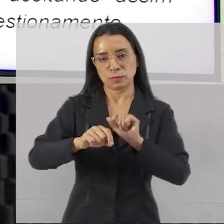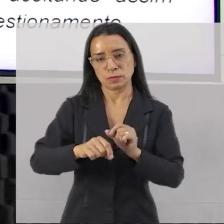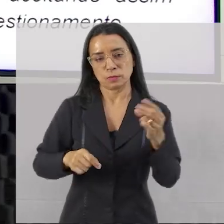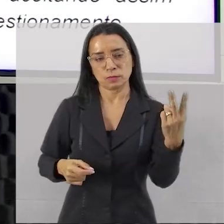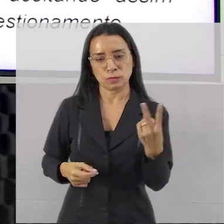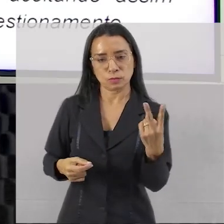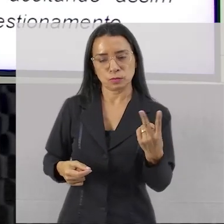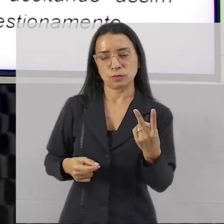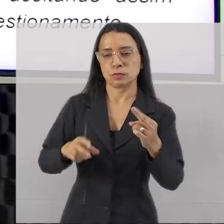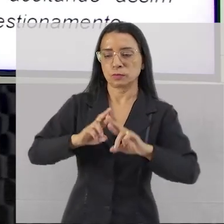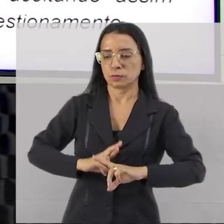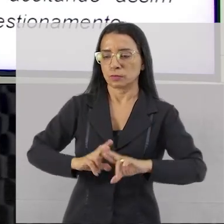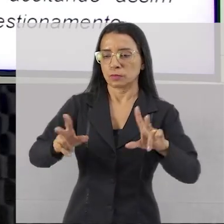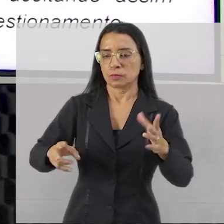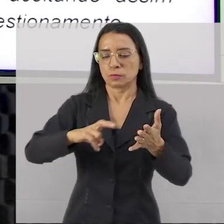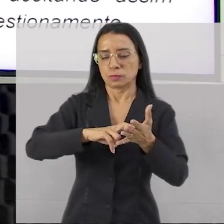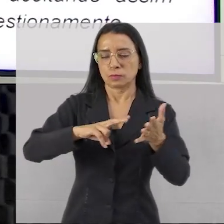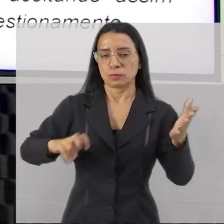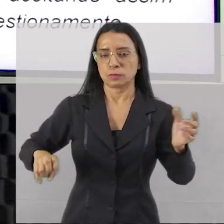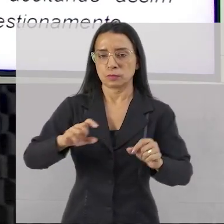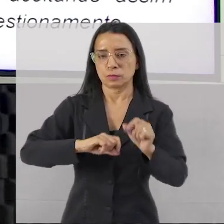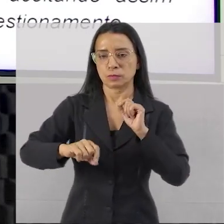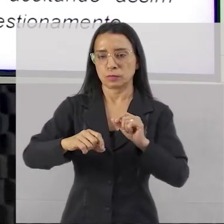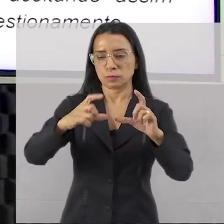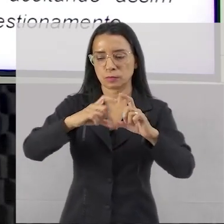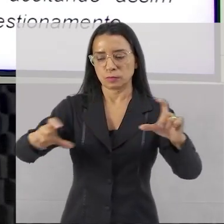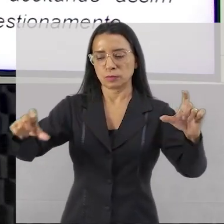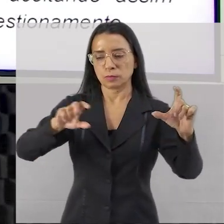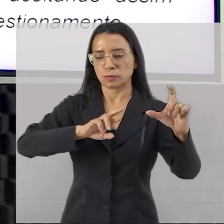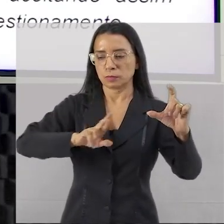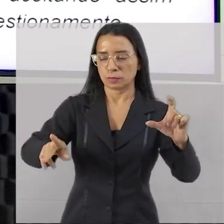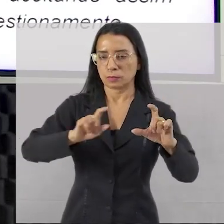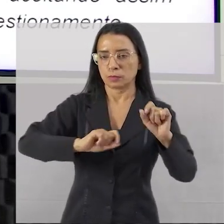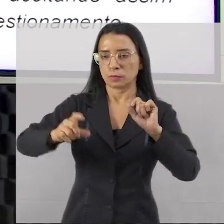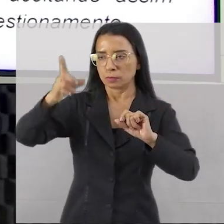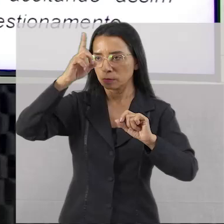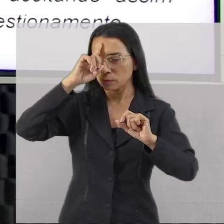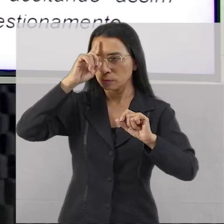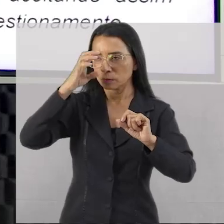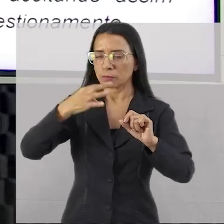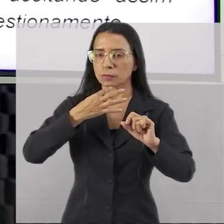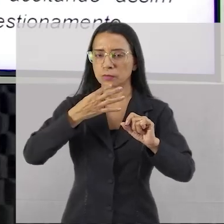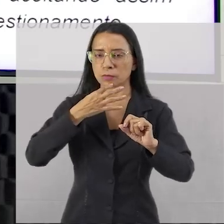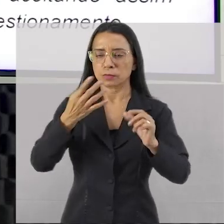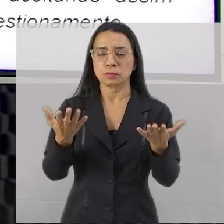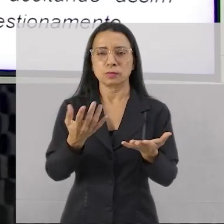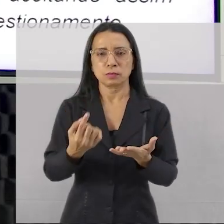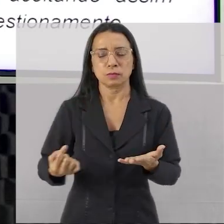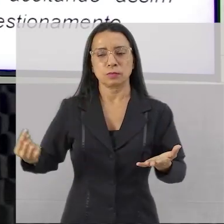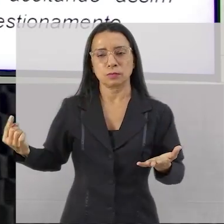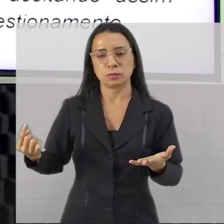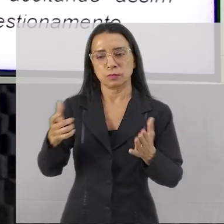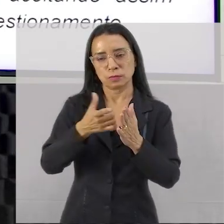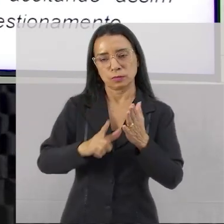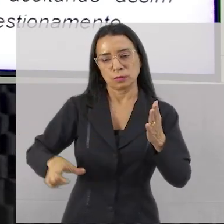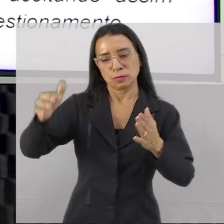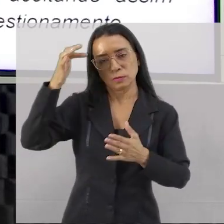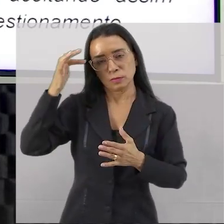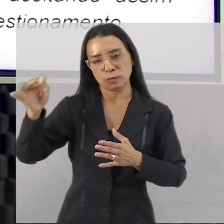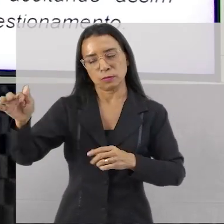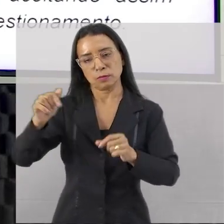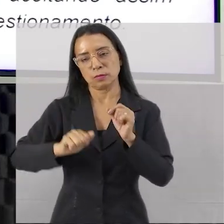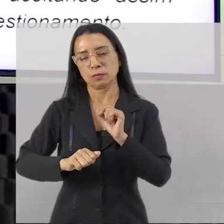2 repertórios diversificados, diferentes, de áreas do conhecimento diferentes. Literatura e